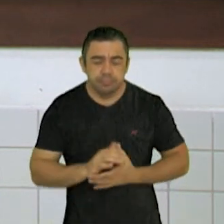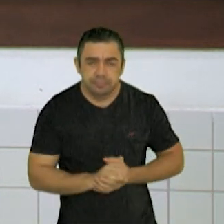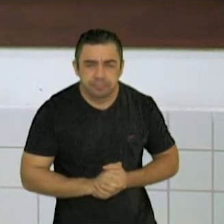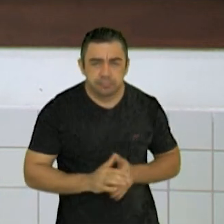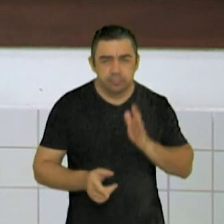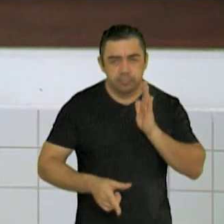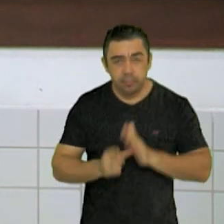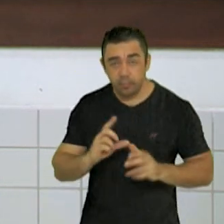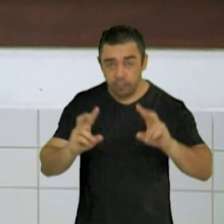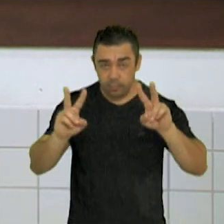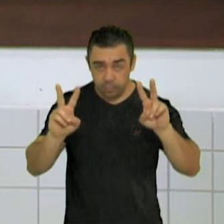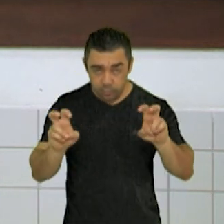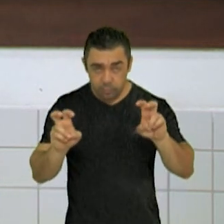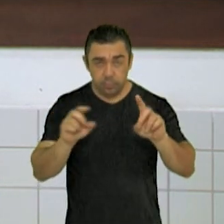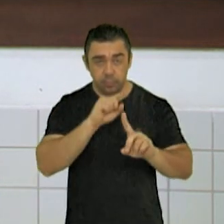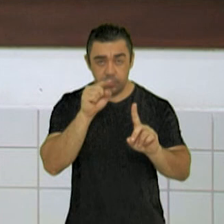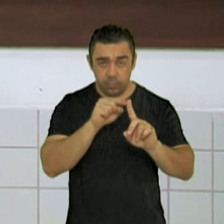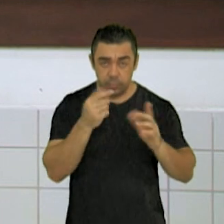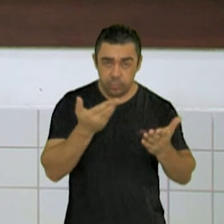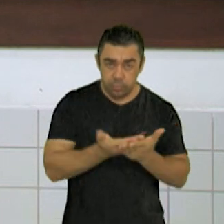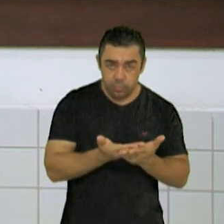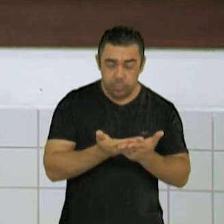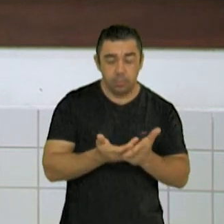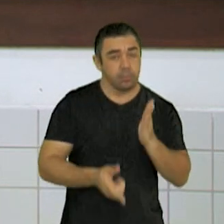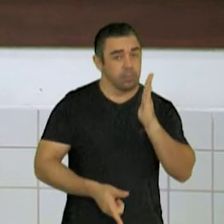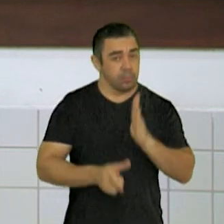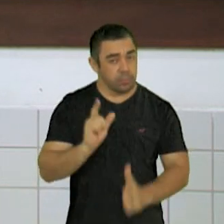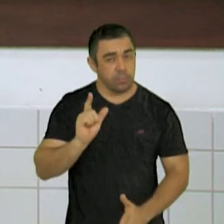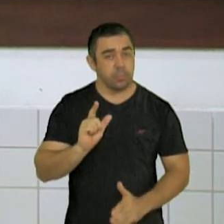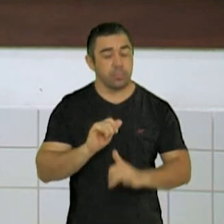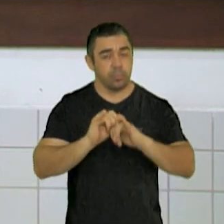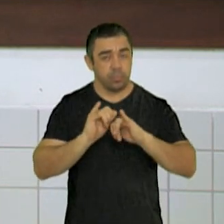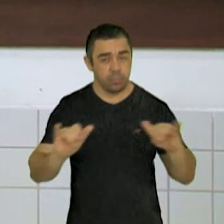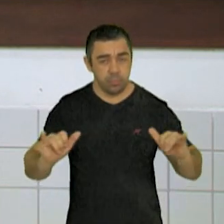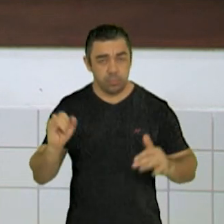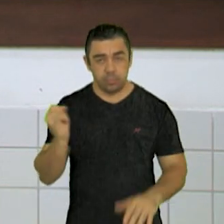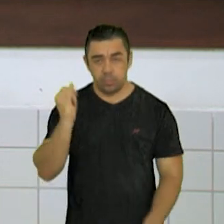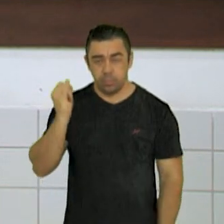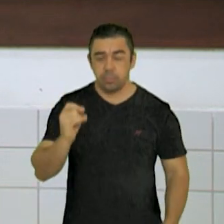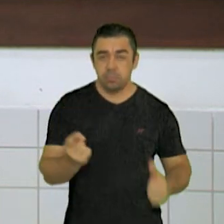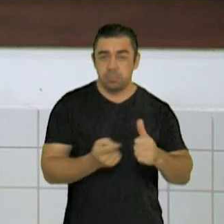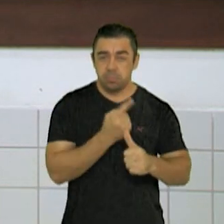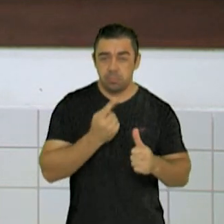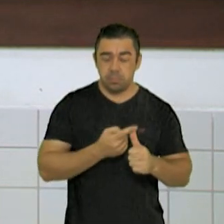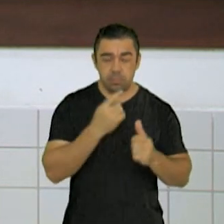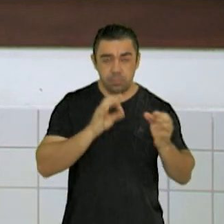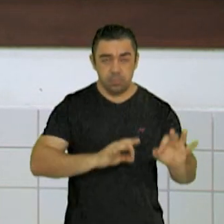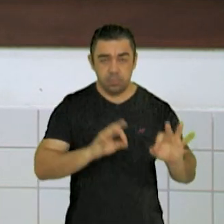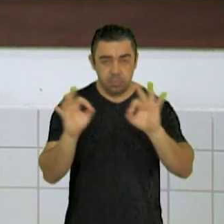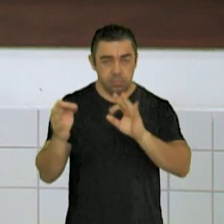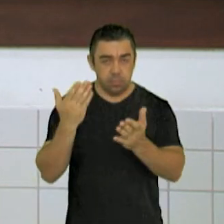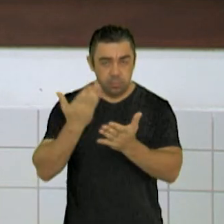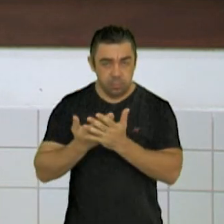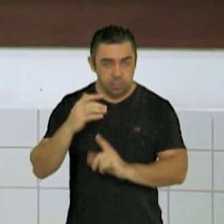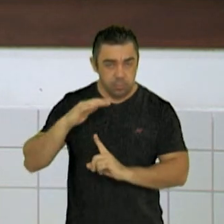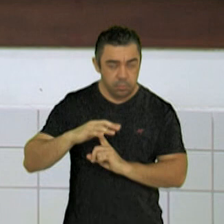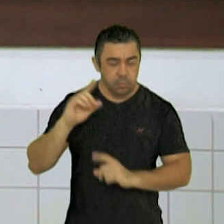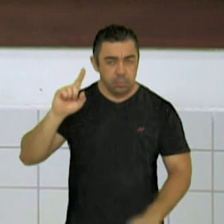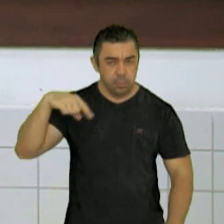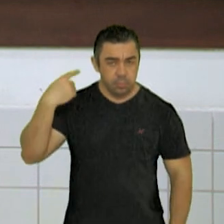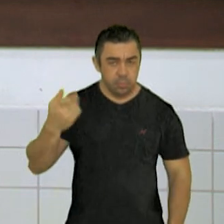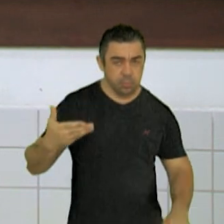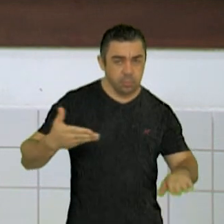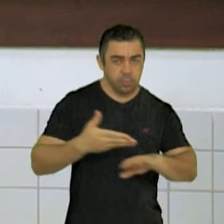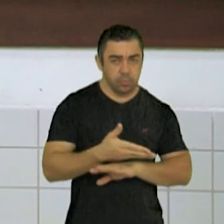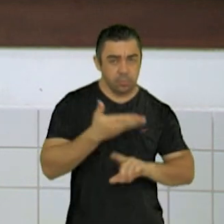antes do tema e objetivo da aula de hoje, vamos aos recados importantes. Primeiro, assista às aulas Paraná. Depois acesse